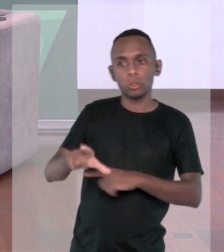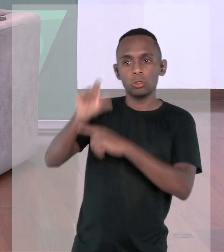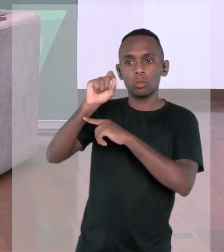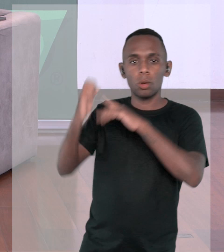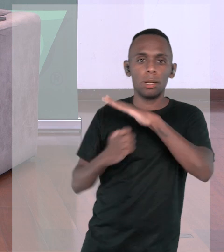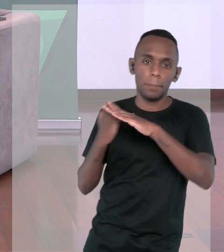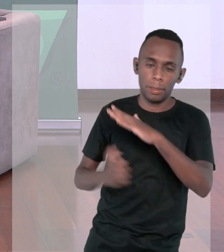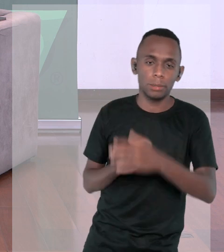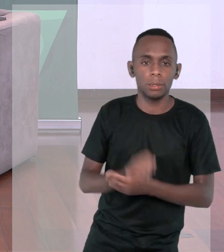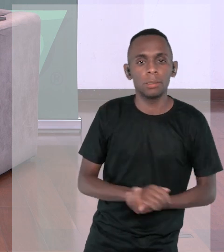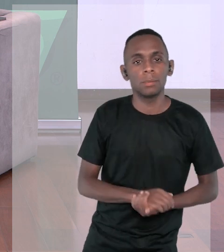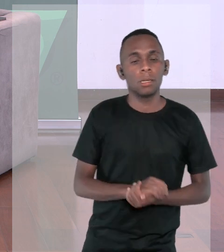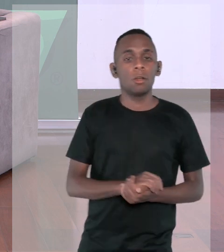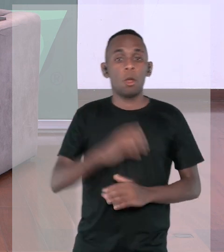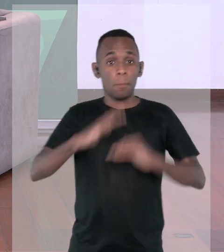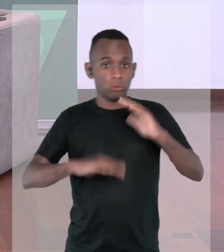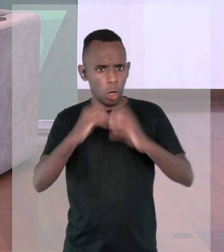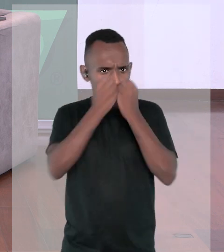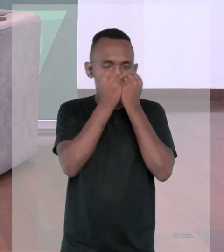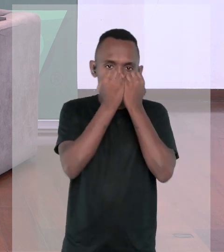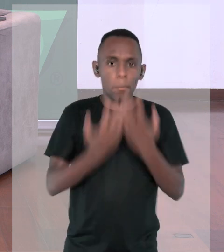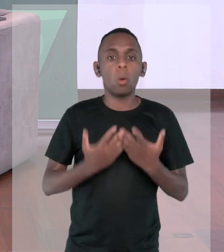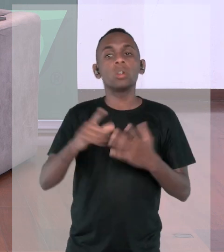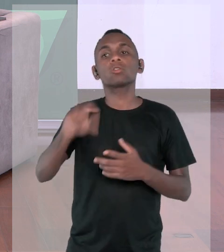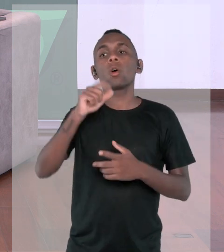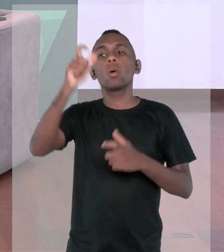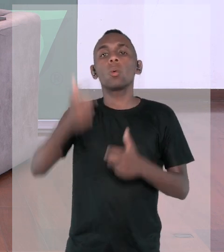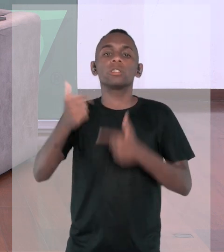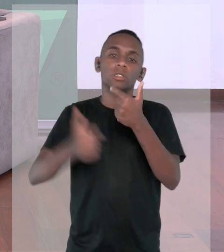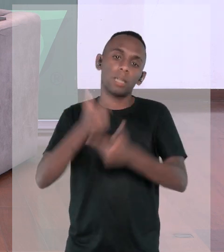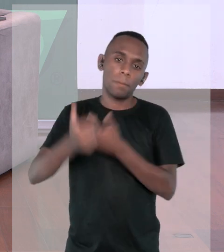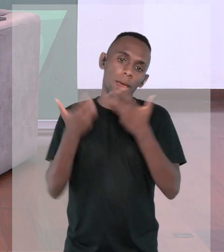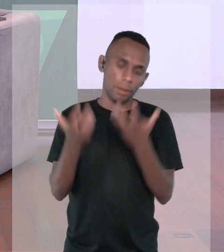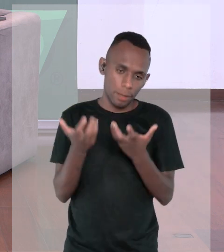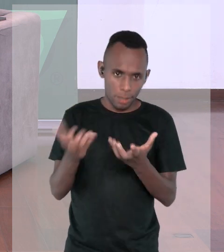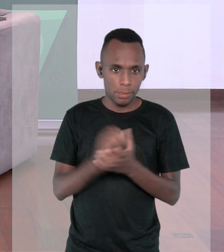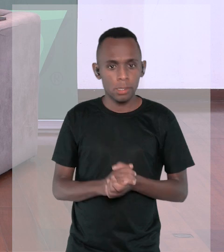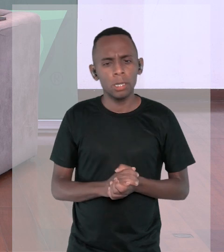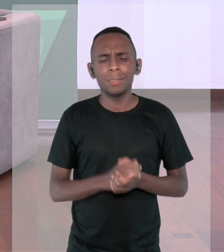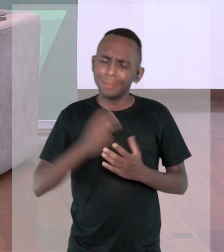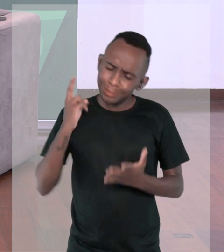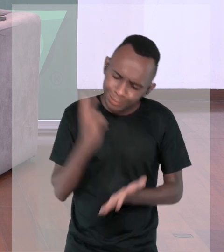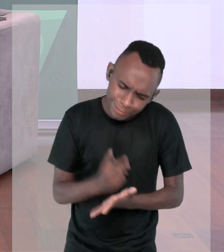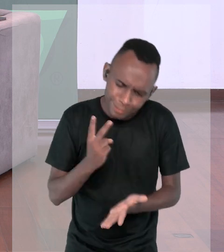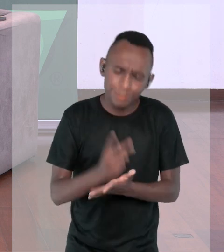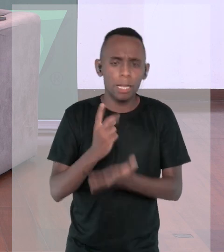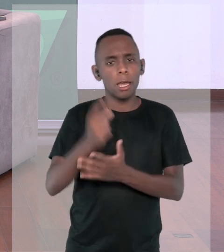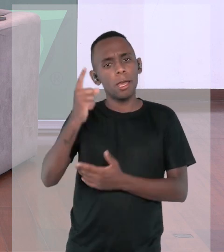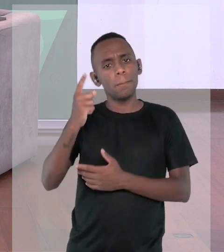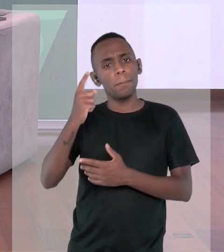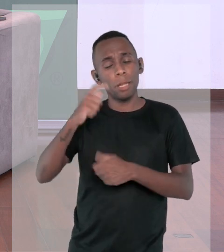as empresas. Profissional bom escolhe onde quer trabalhar. E a todo momento, a